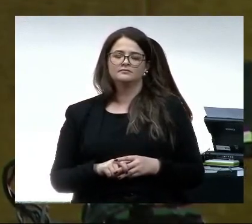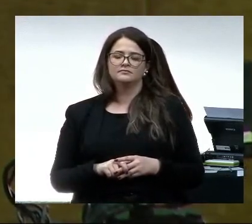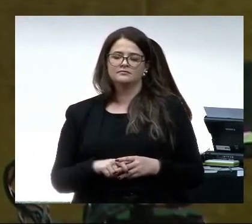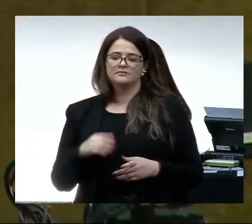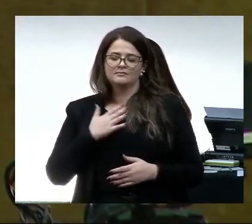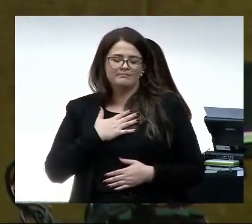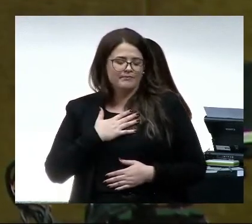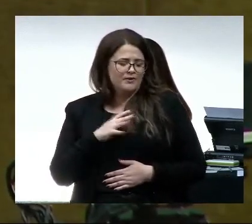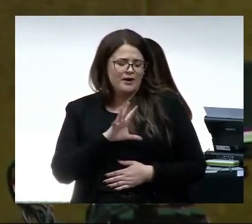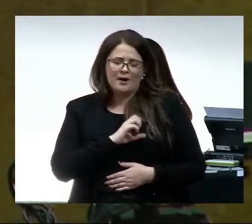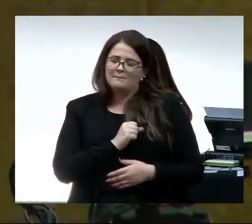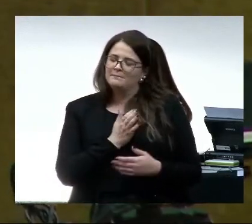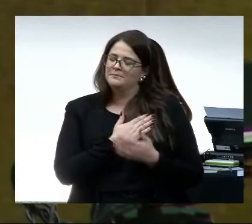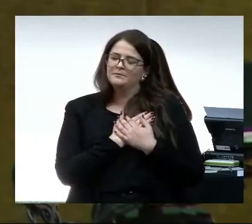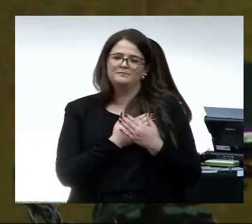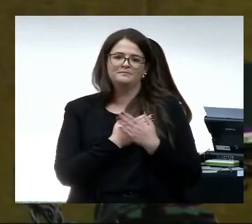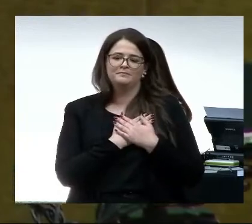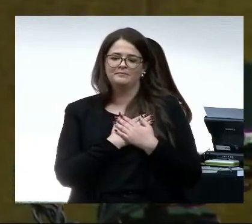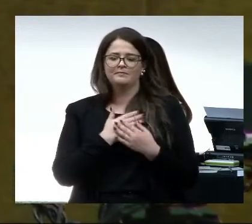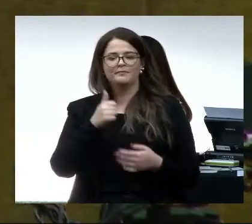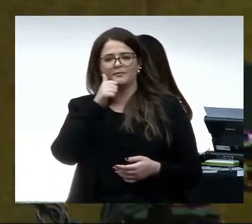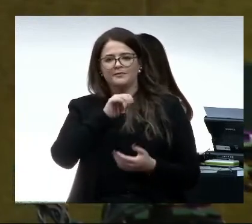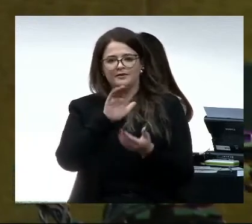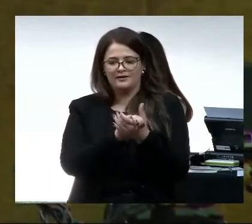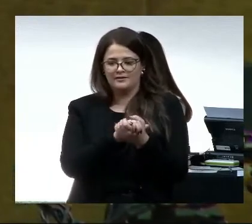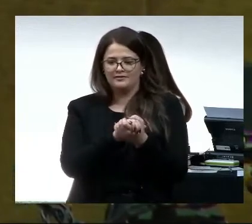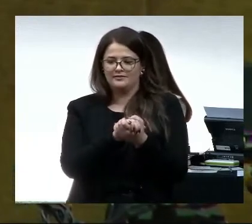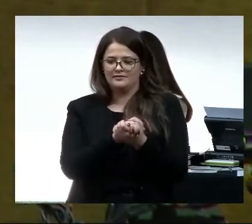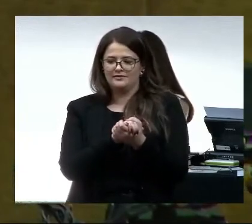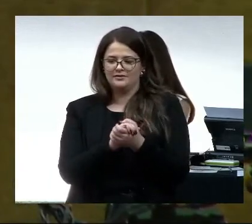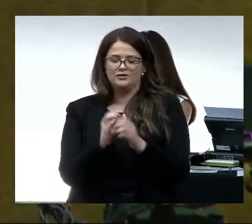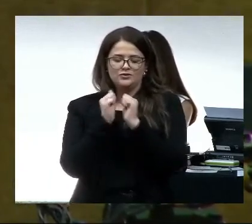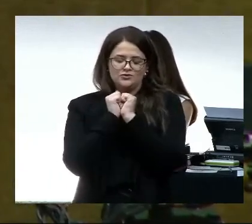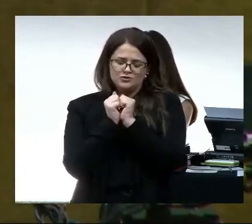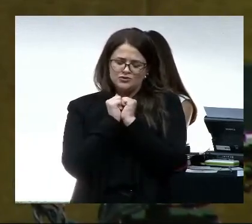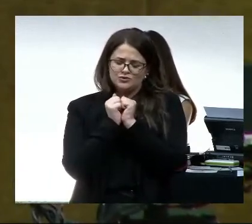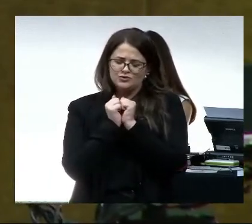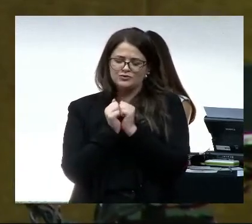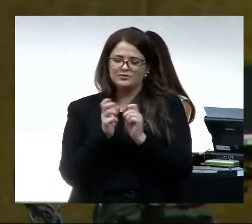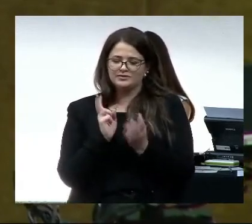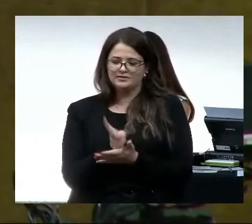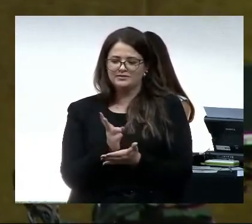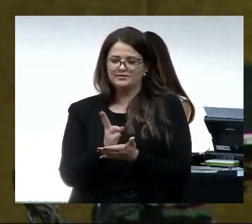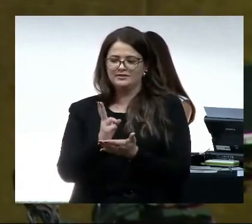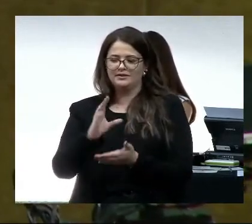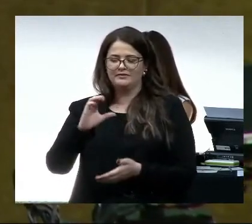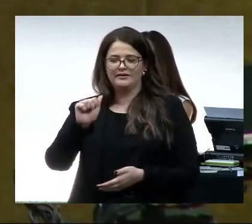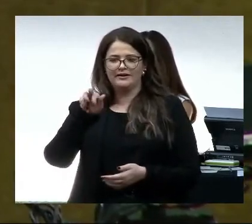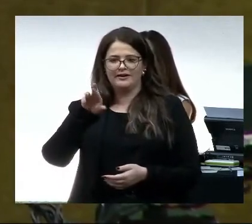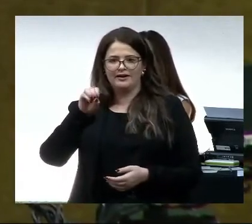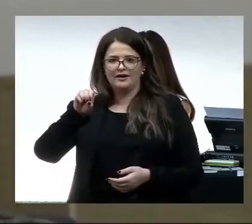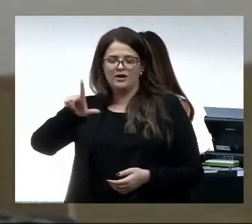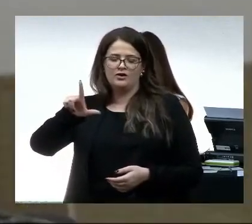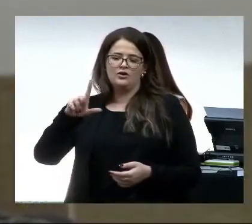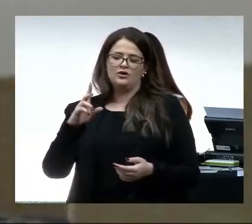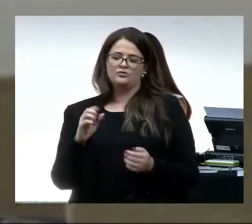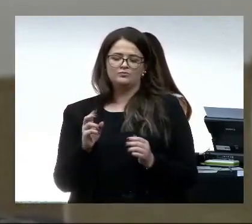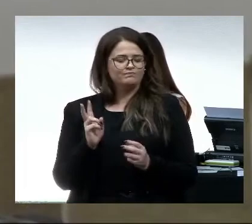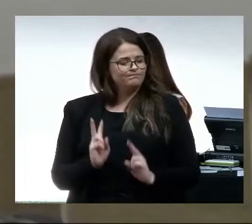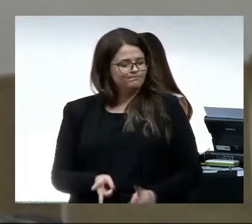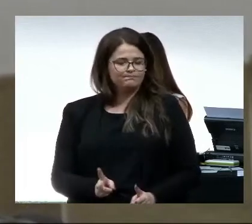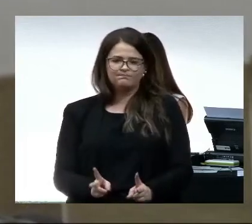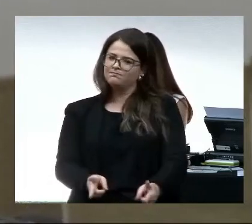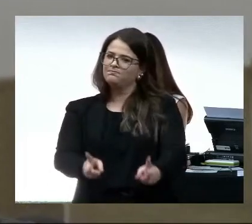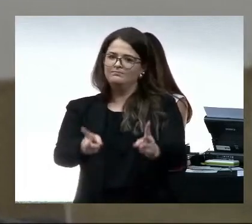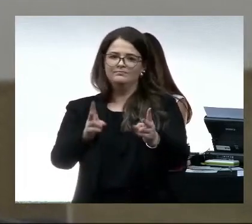os amores da minha vida, a minha esposa, companheira e compreensiva, Carol, que comigo segue